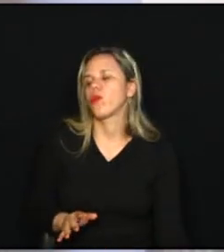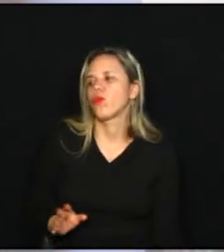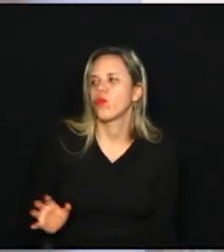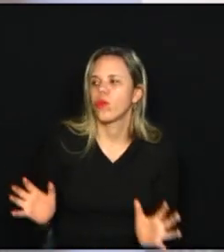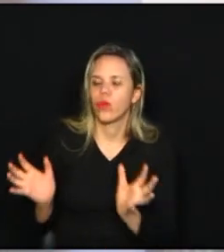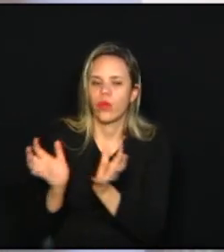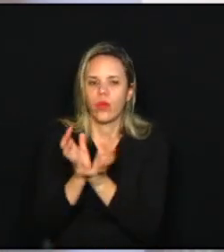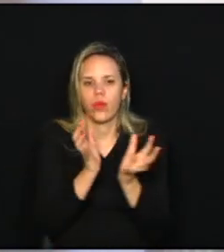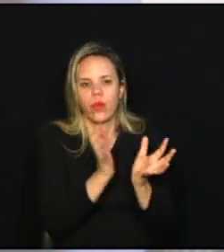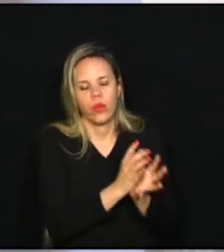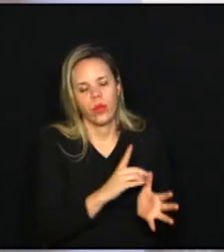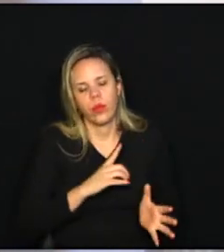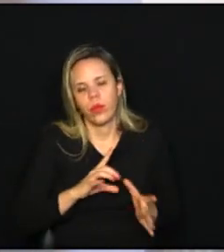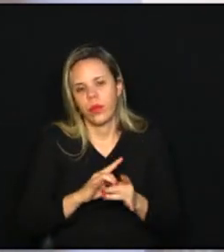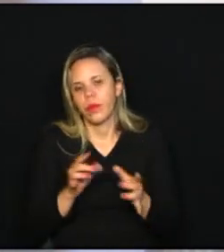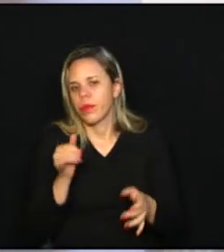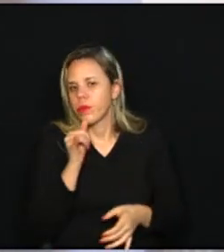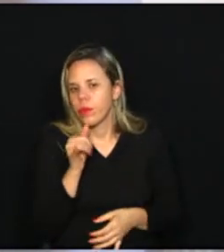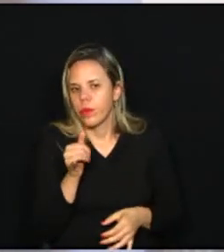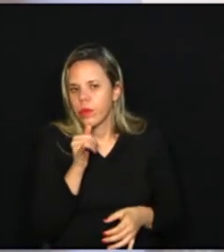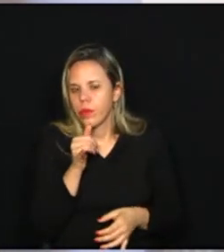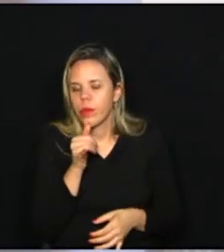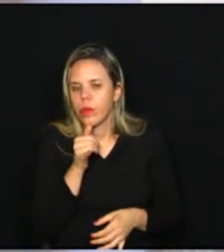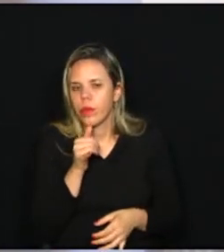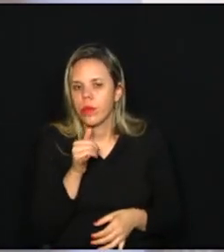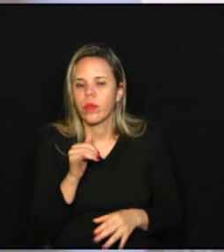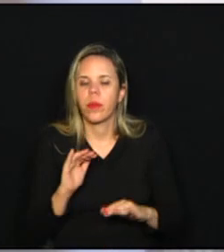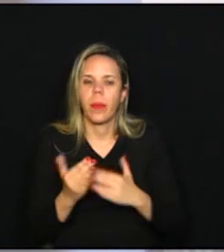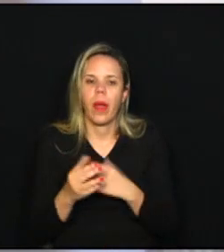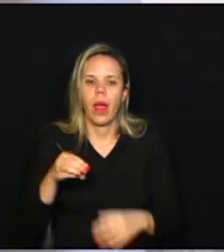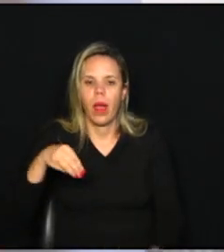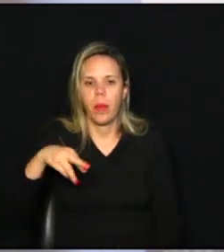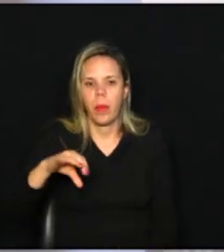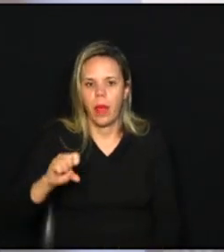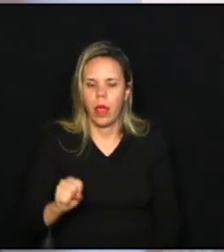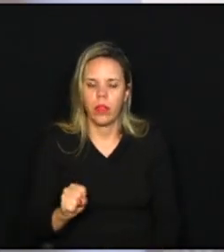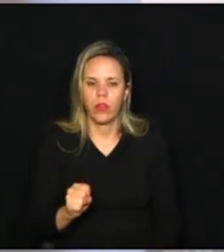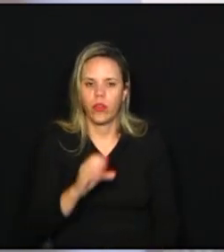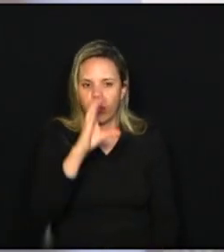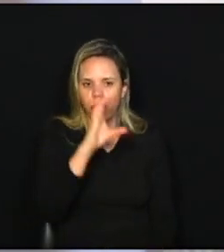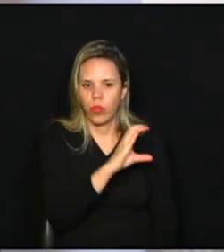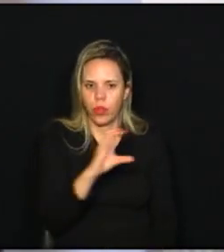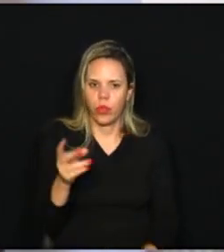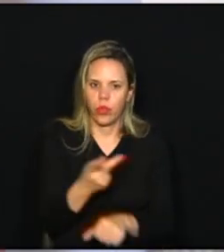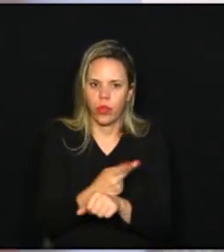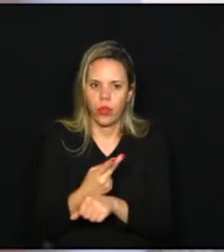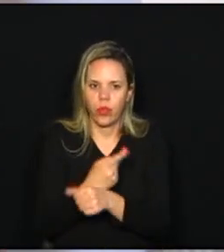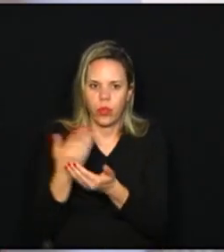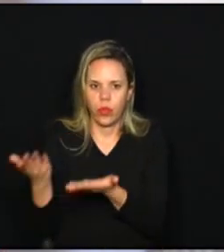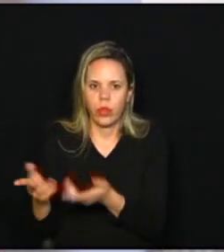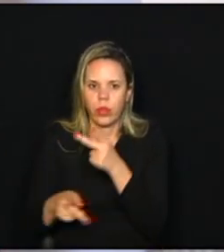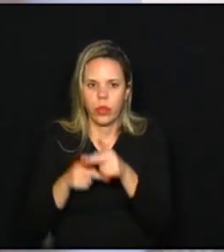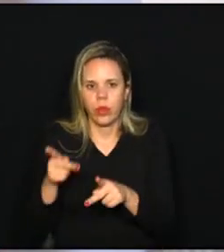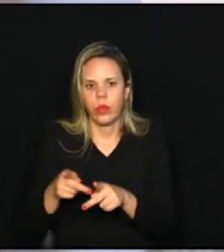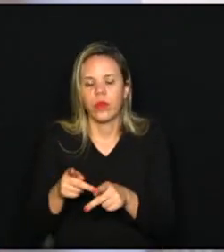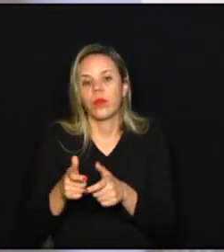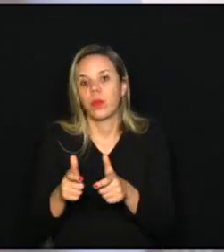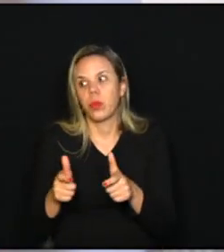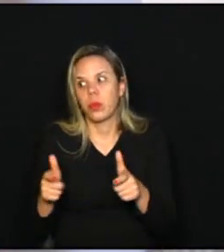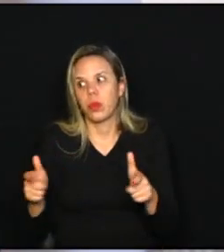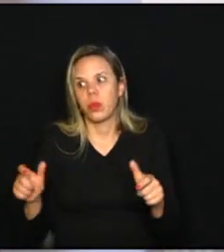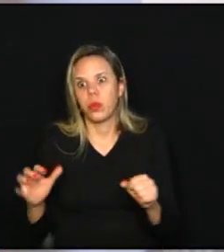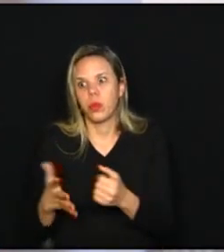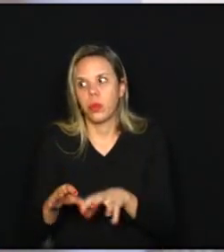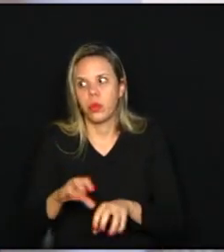foi isso que permitiu, por exemplo, no caso de São Marcos, que uma paróquia nos procurasse e dissesse, olha, os casos estão muito altos, as pessoas estão